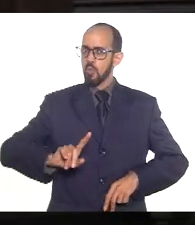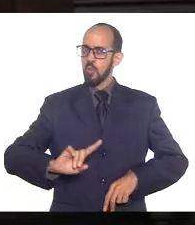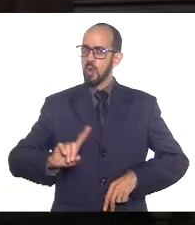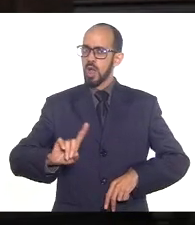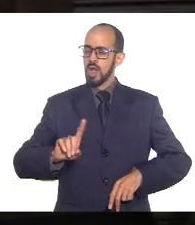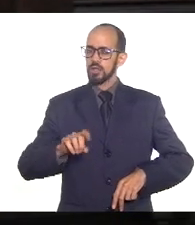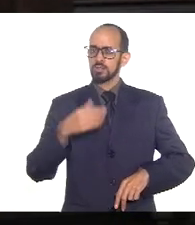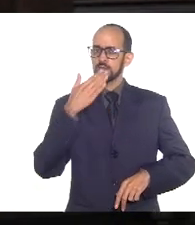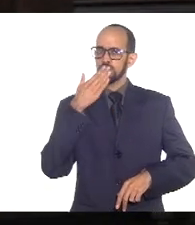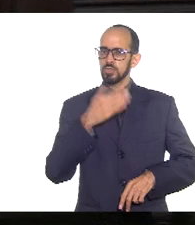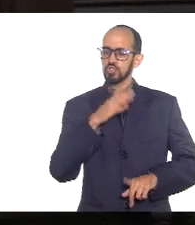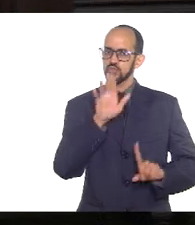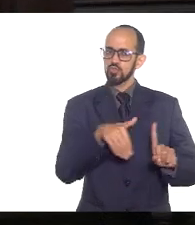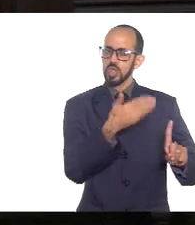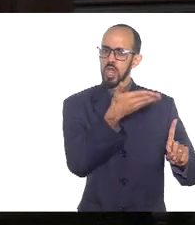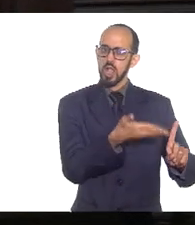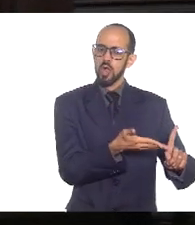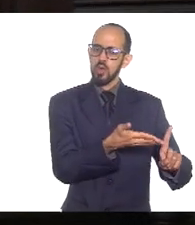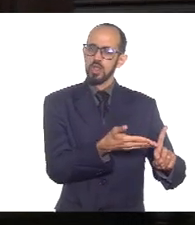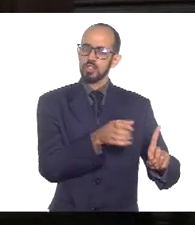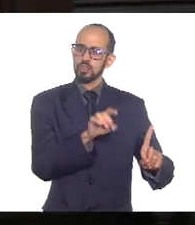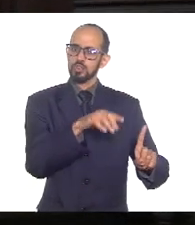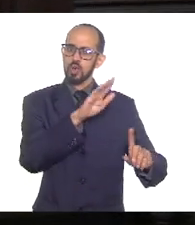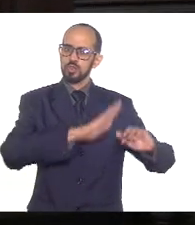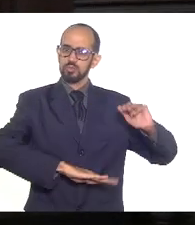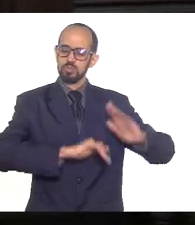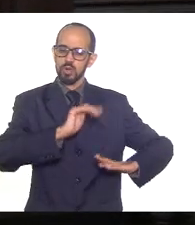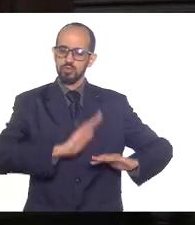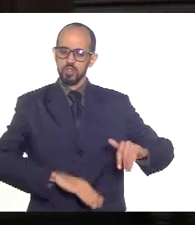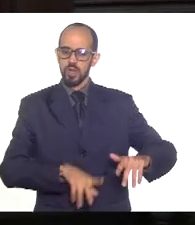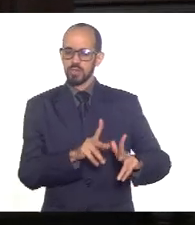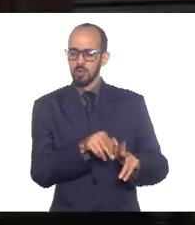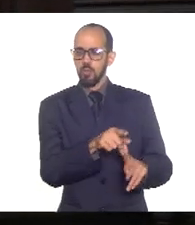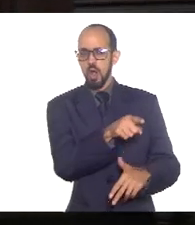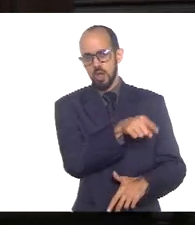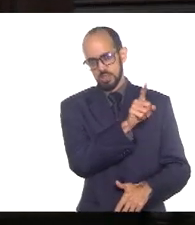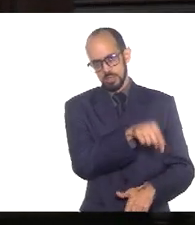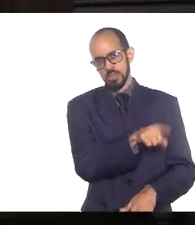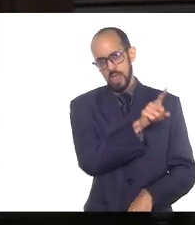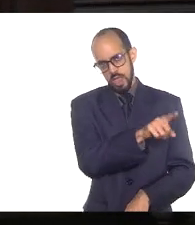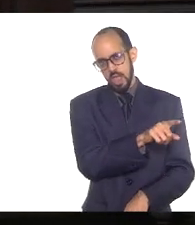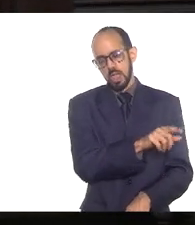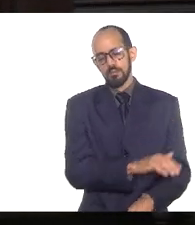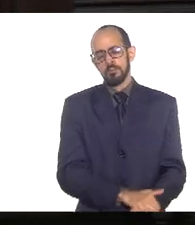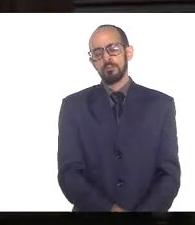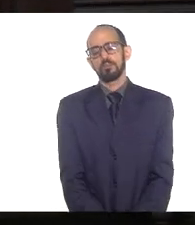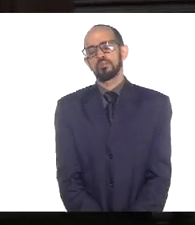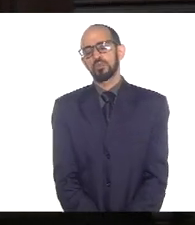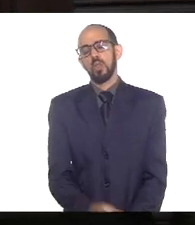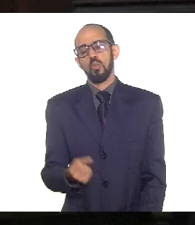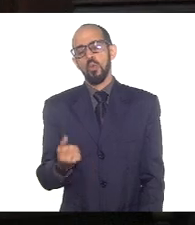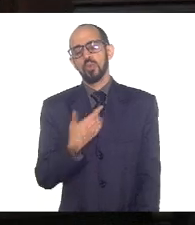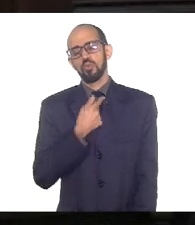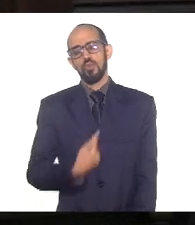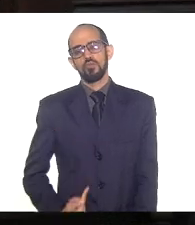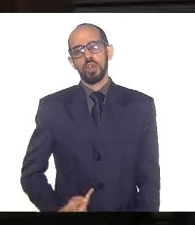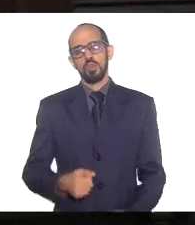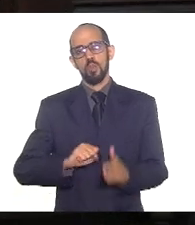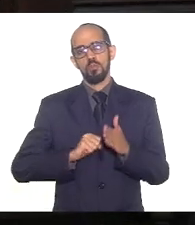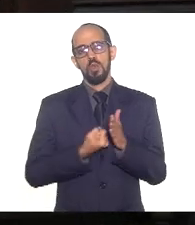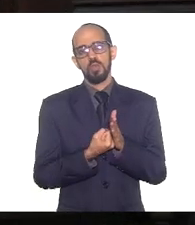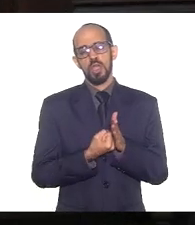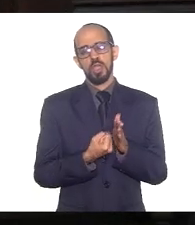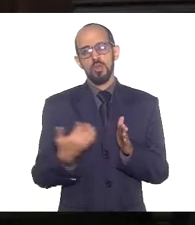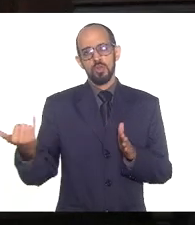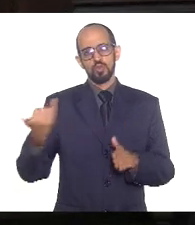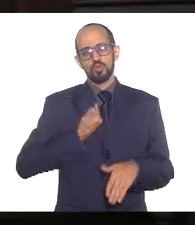está pedindo aqui que reconheça essa de profissionais como são e é isso então quando o governador veta ele